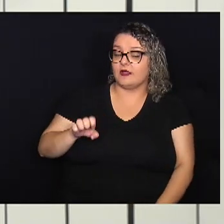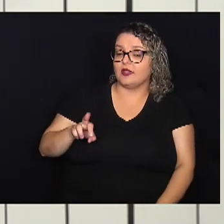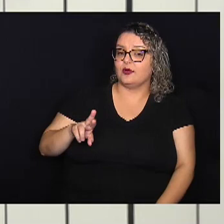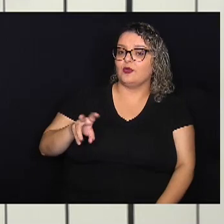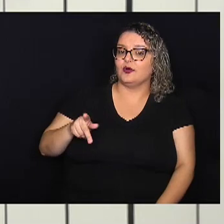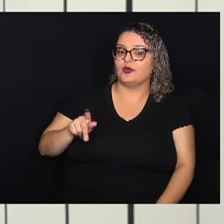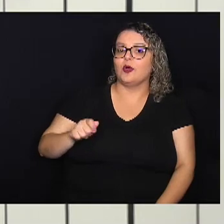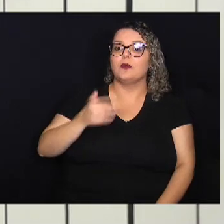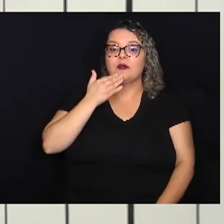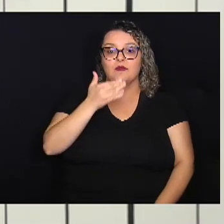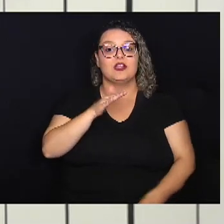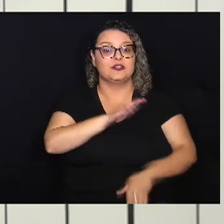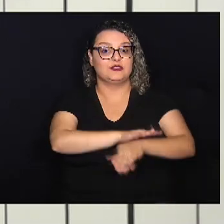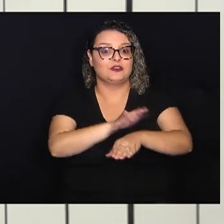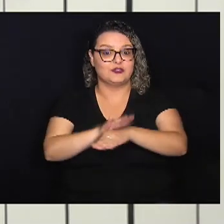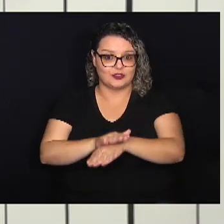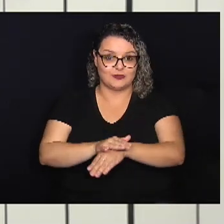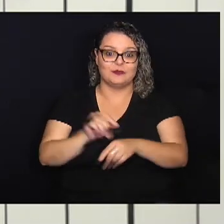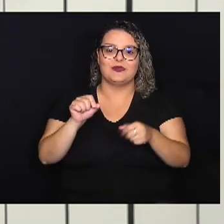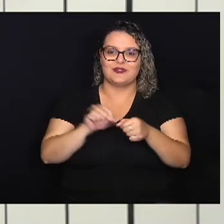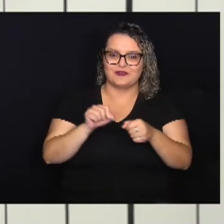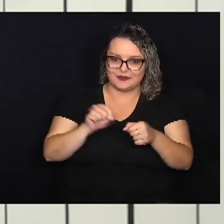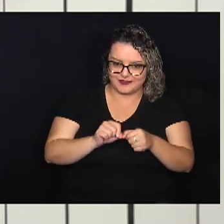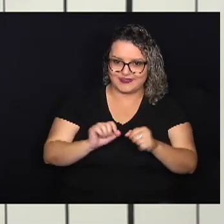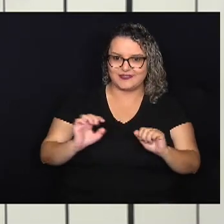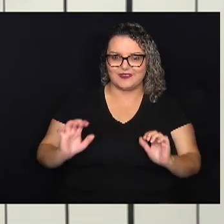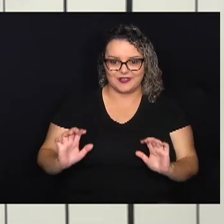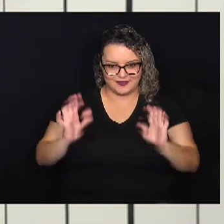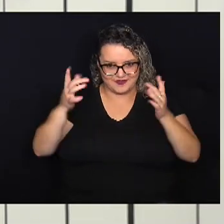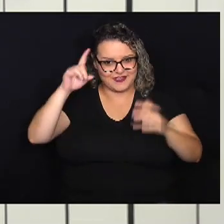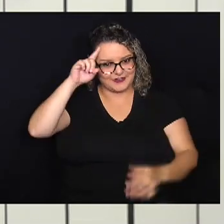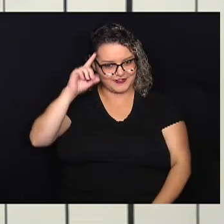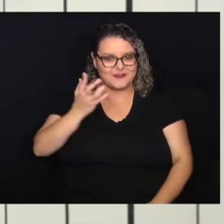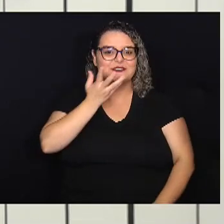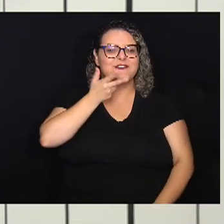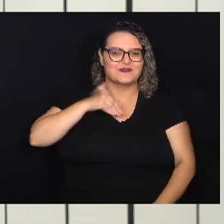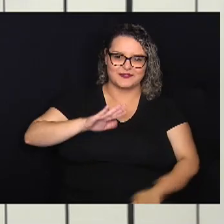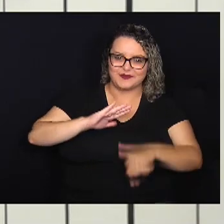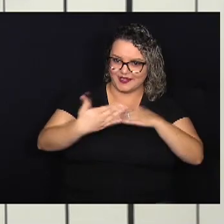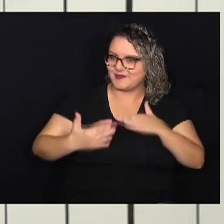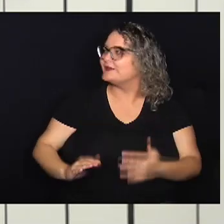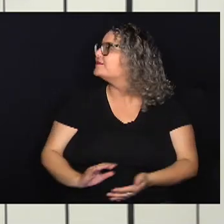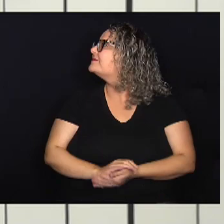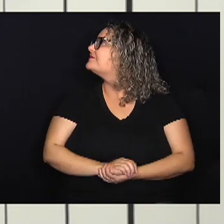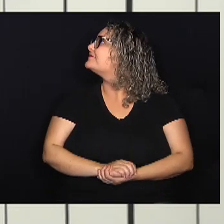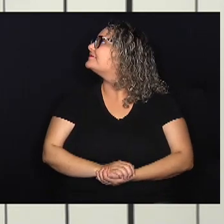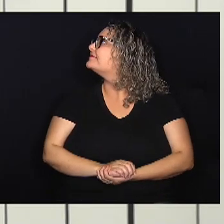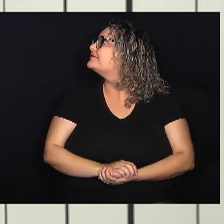pede contribuições para realizar a festa do Dia das Crianças no bairro.